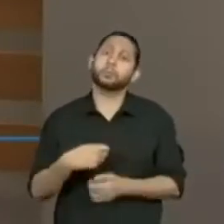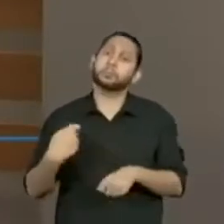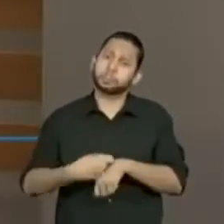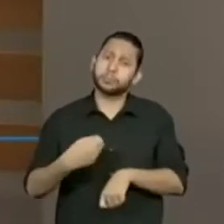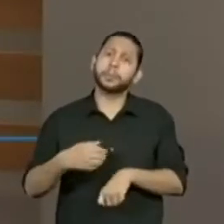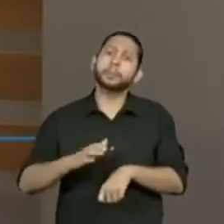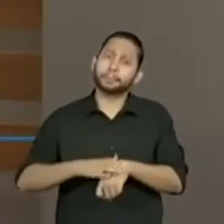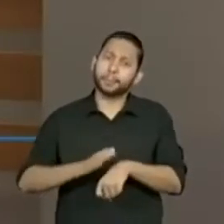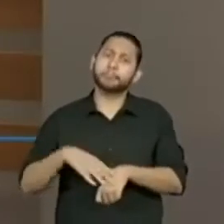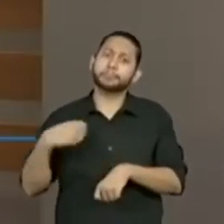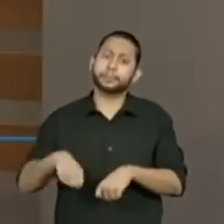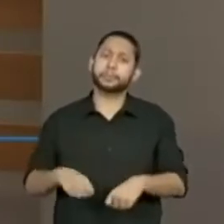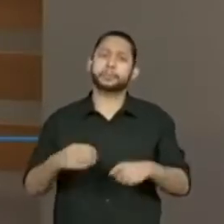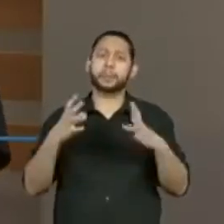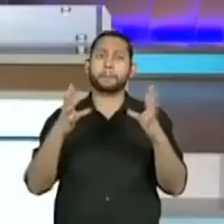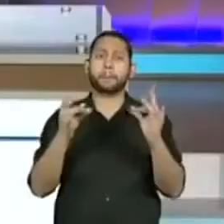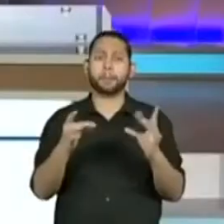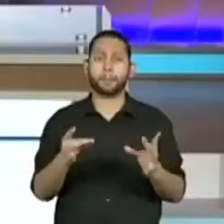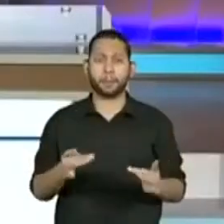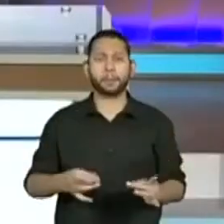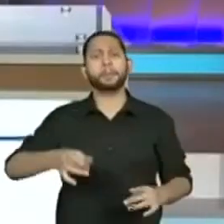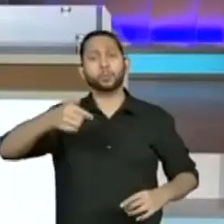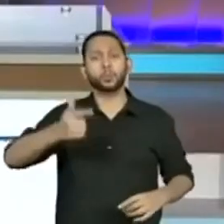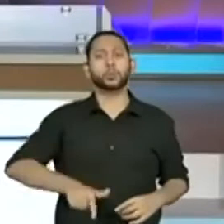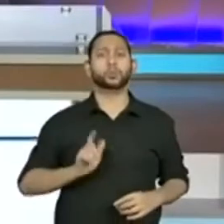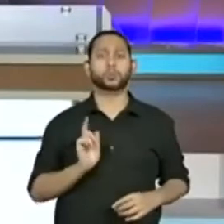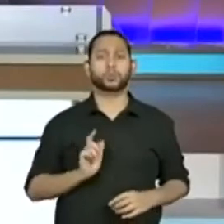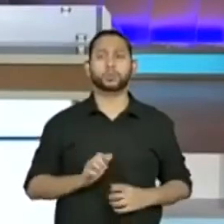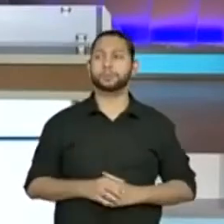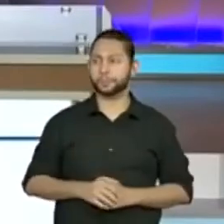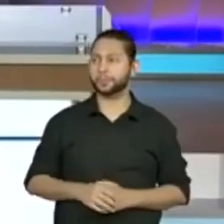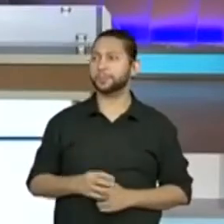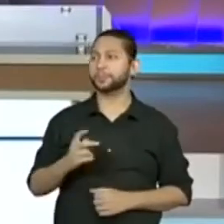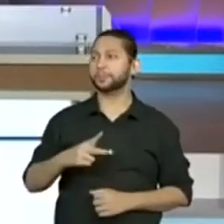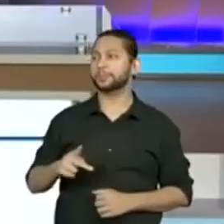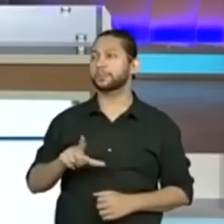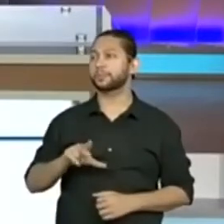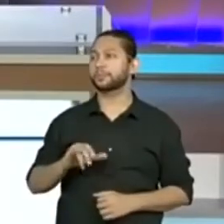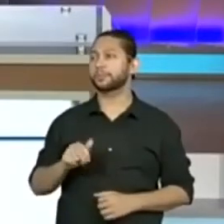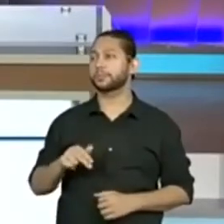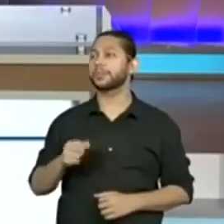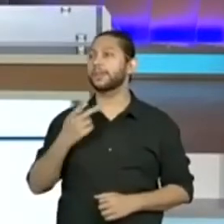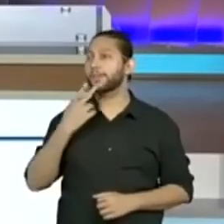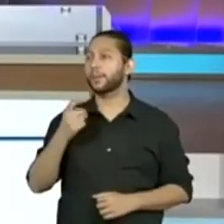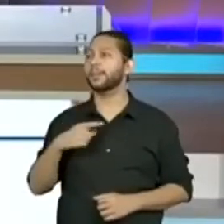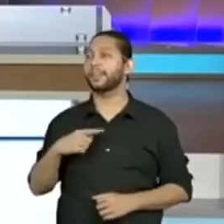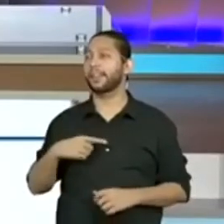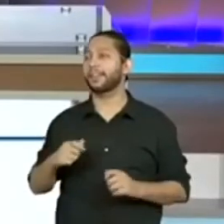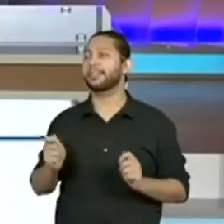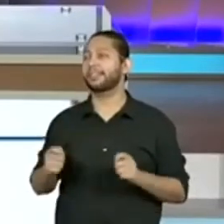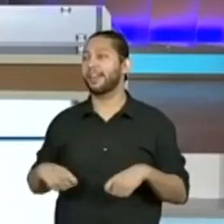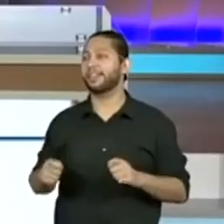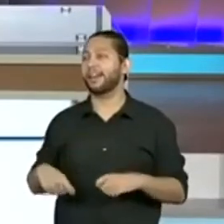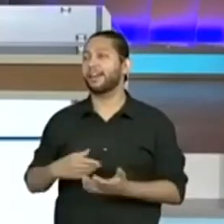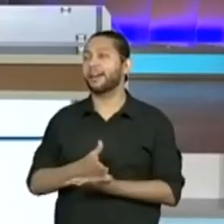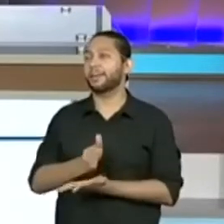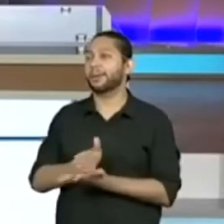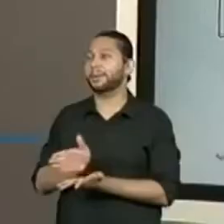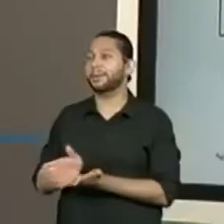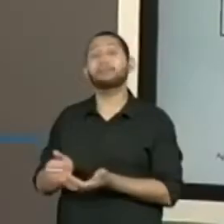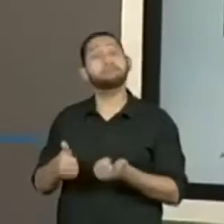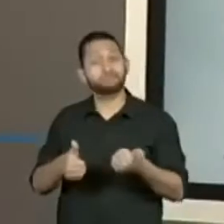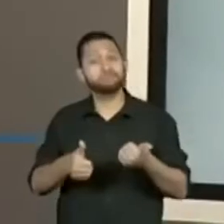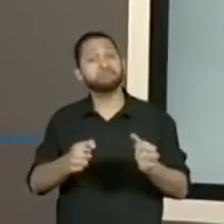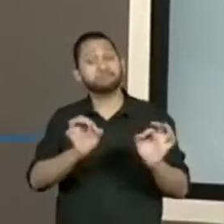essa decomposição, certo? Isso mesmo, a professora Luciana falou que existem várias possibilidades. Então,